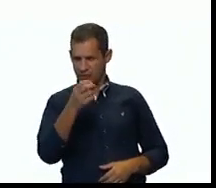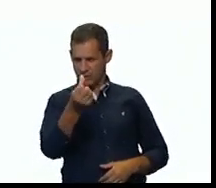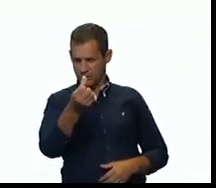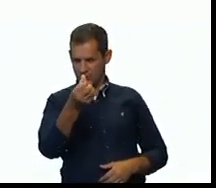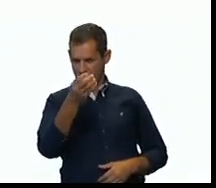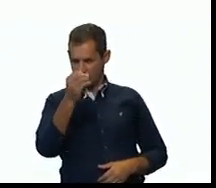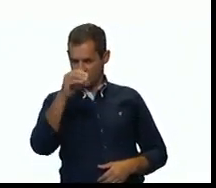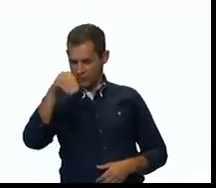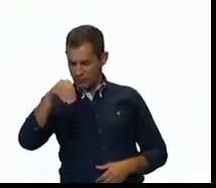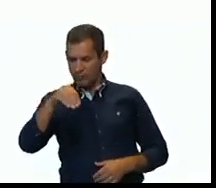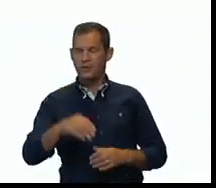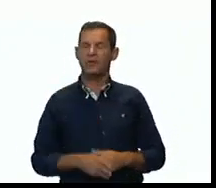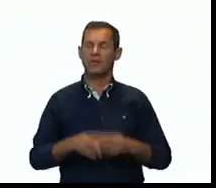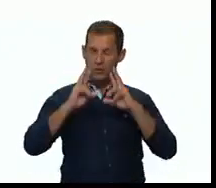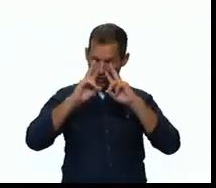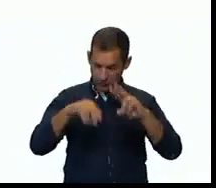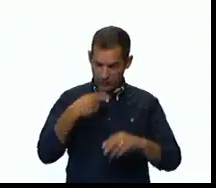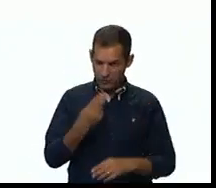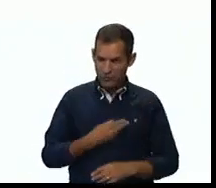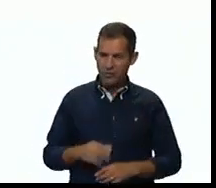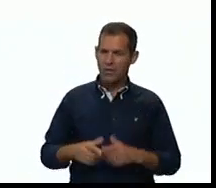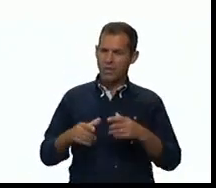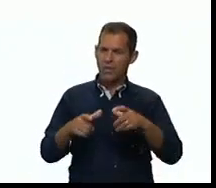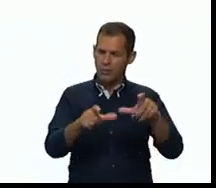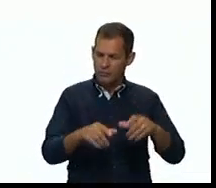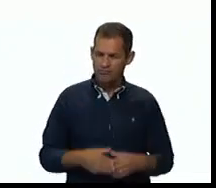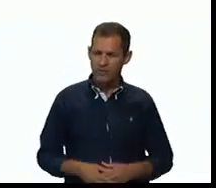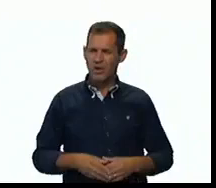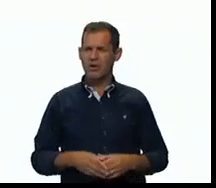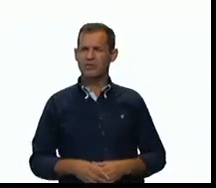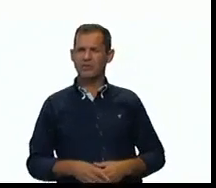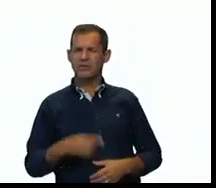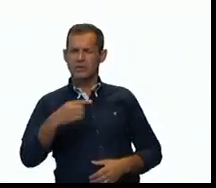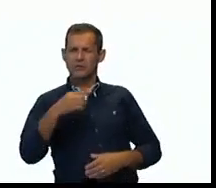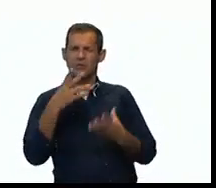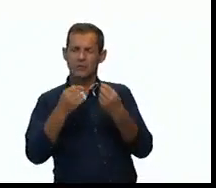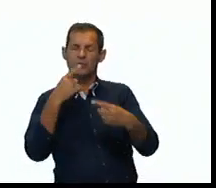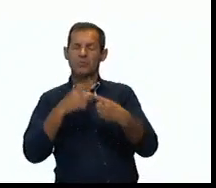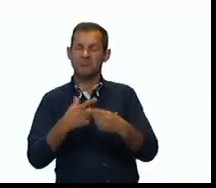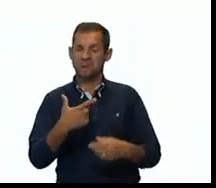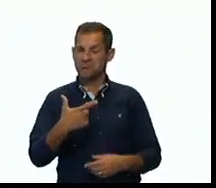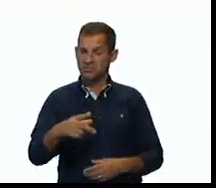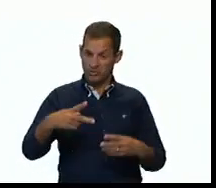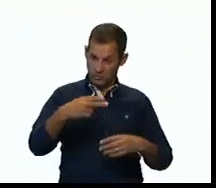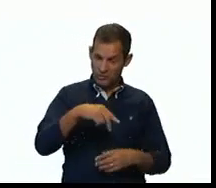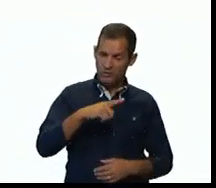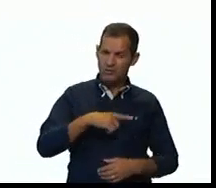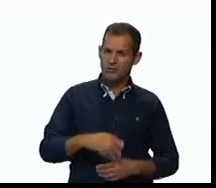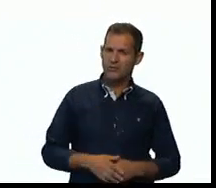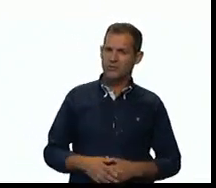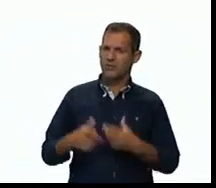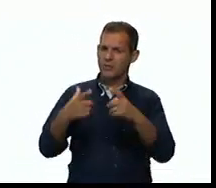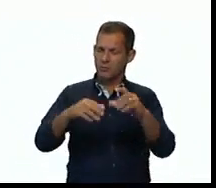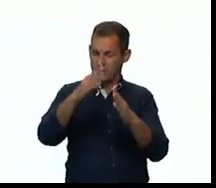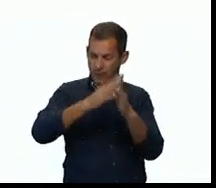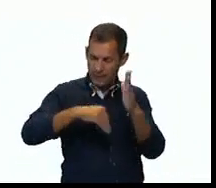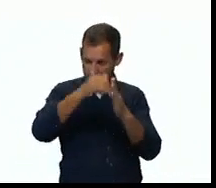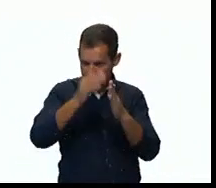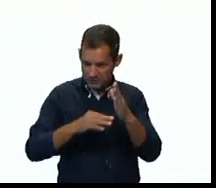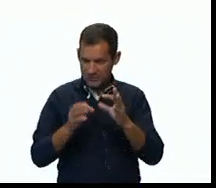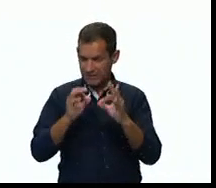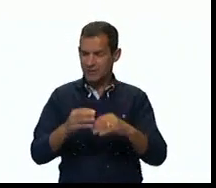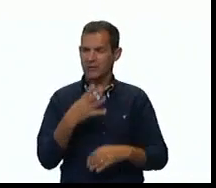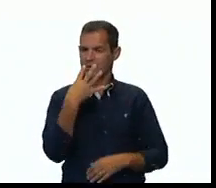2,60 metros quadrados. Observe que a nossa área reduziu bastante, né? Porque sem o corte, nós tínhamos uma área exata